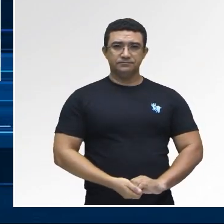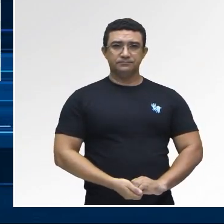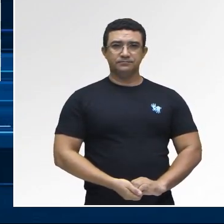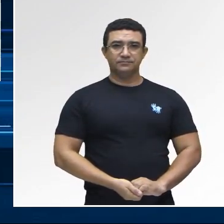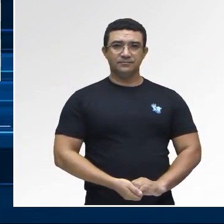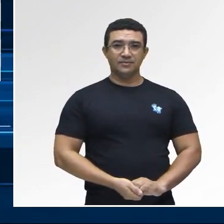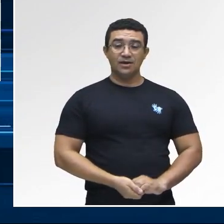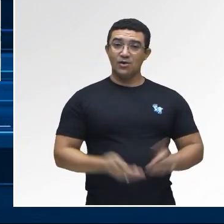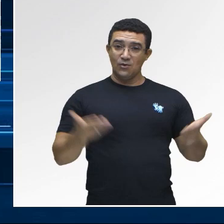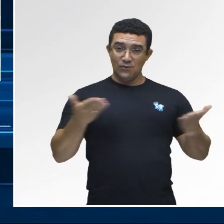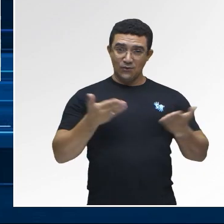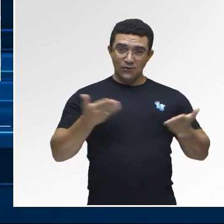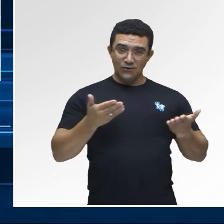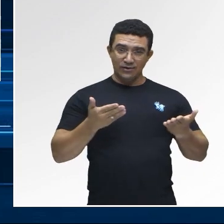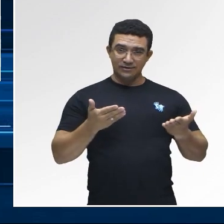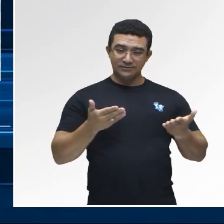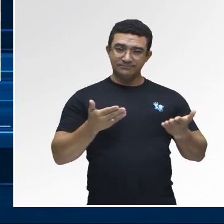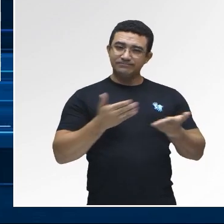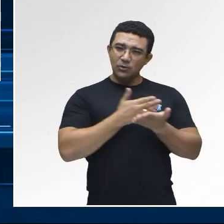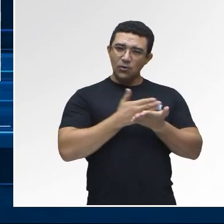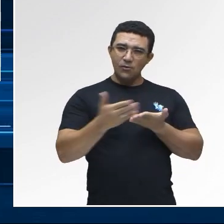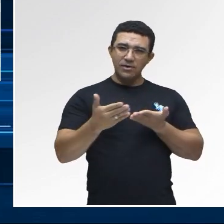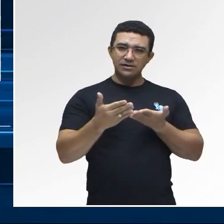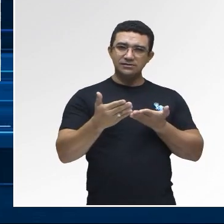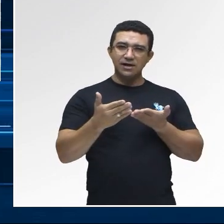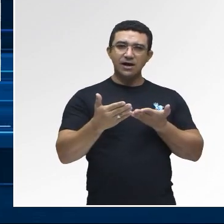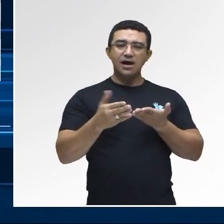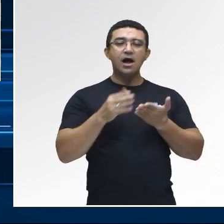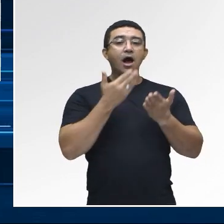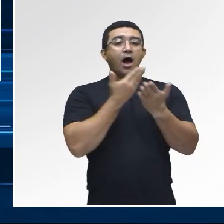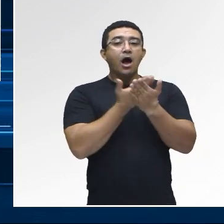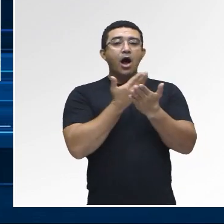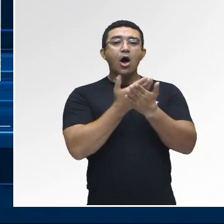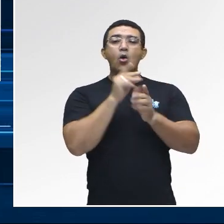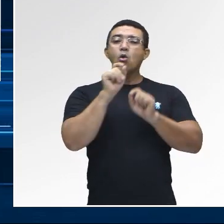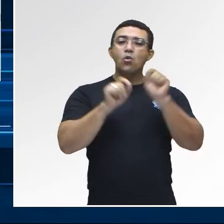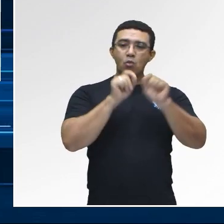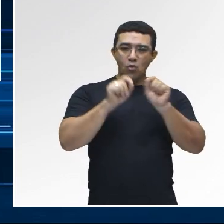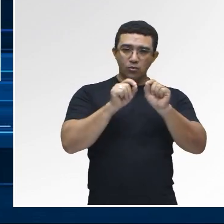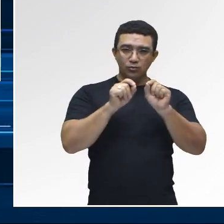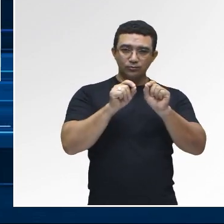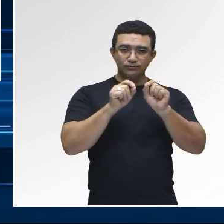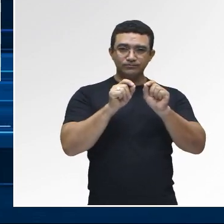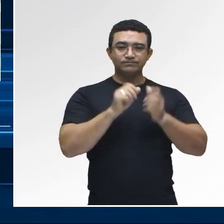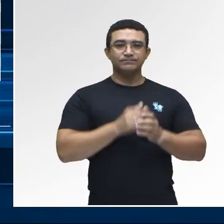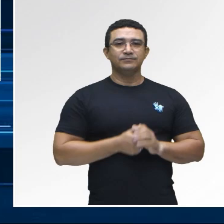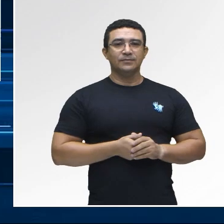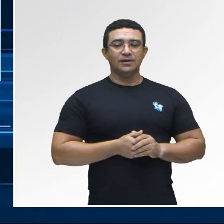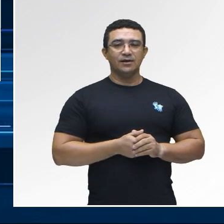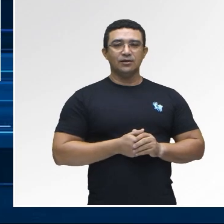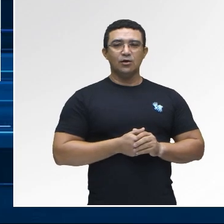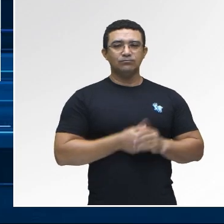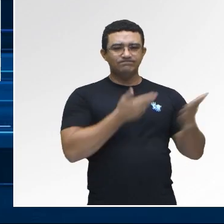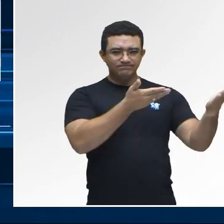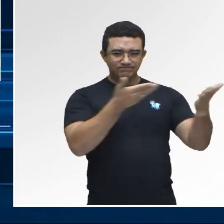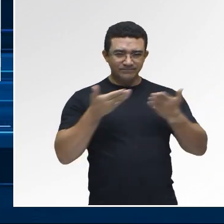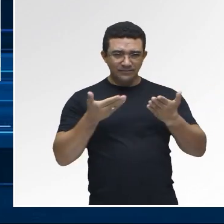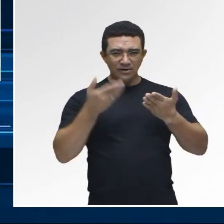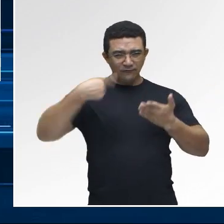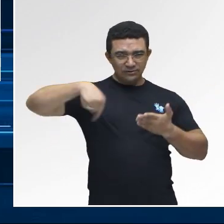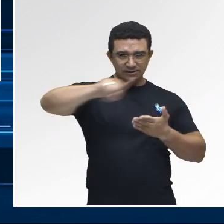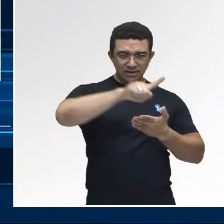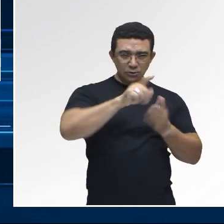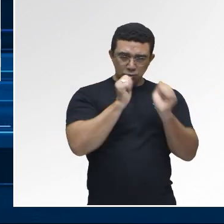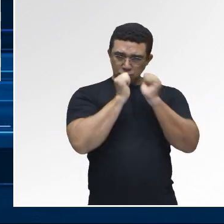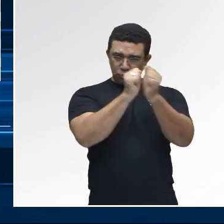E nós vamos agora iniciar as nossas aulas de história. Vamos lá, então? Eu vou convidar aí para vocês para fazer a